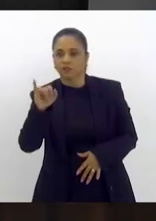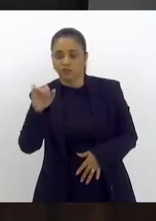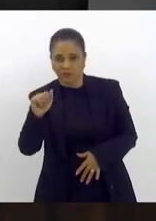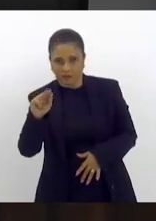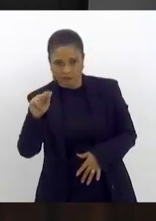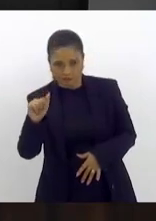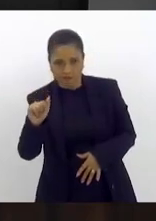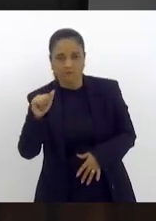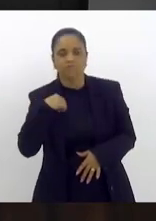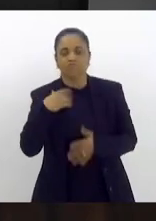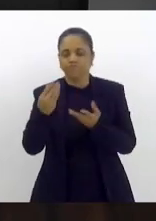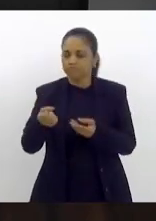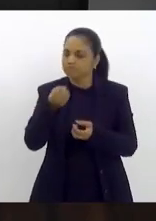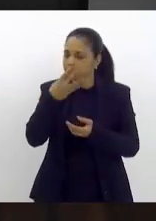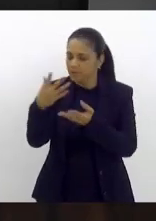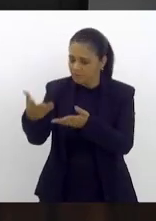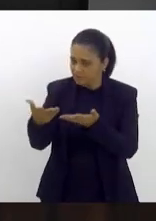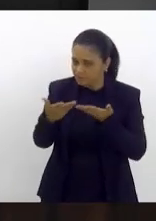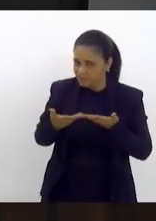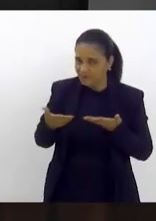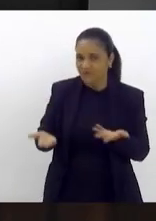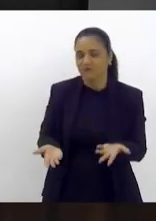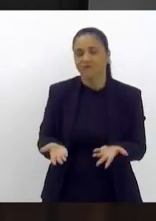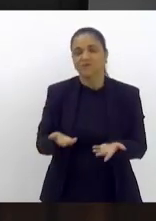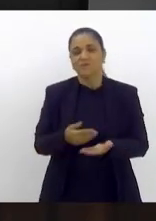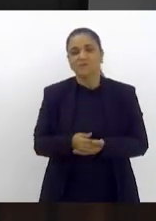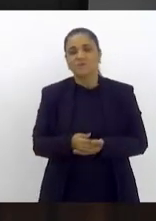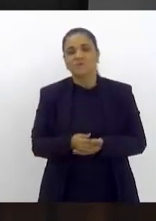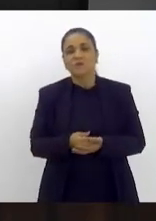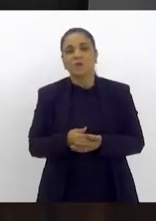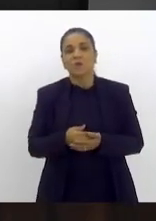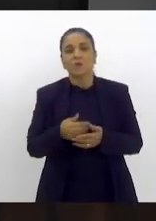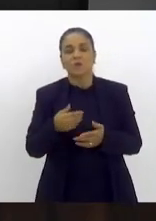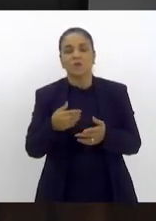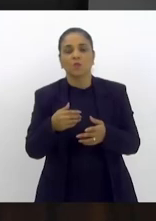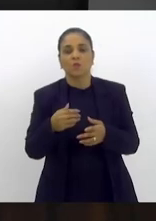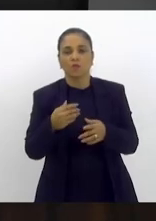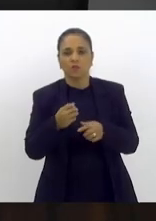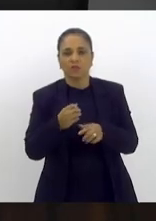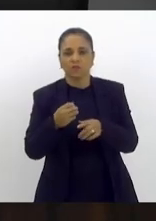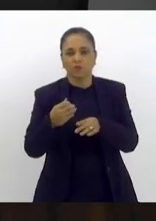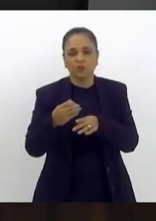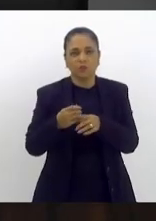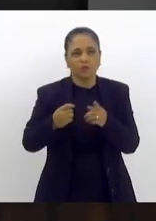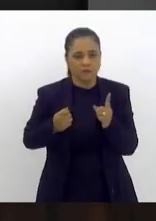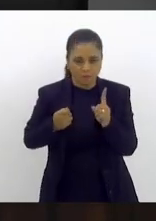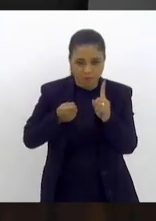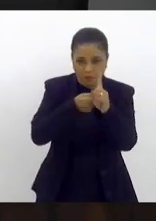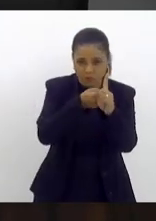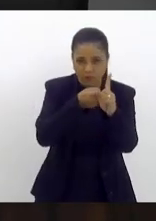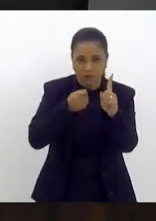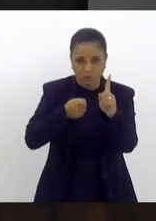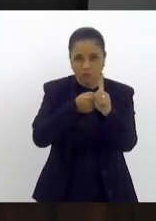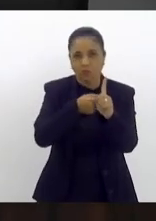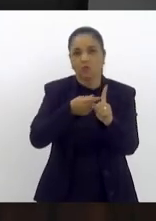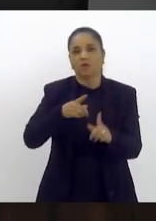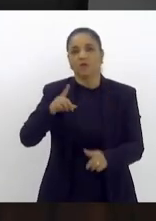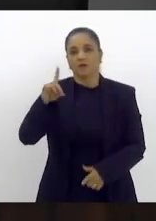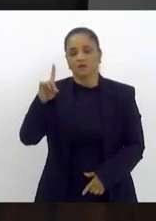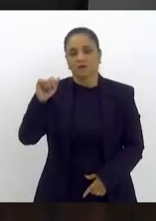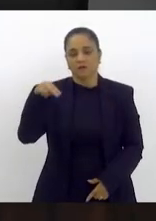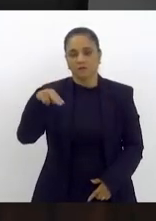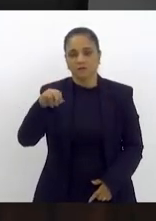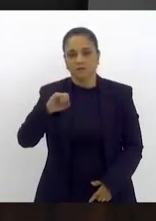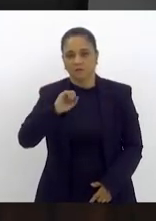Seja muito bem-vindo. E também o procurador Daniel Cirqueira. Também seja muito bem-vindo a